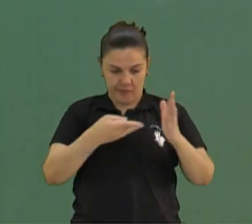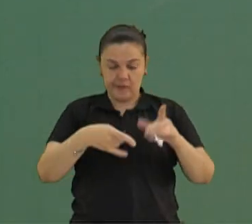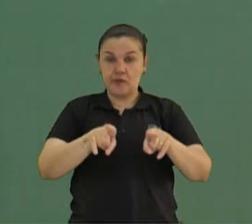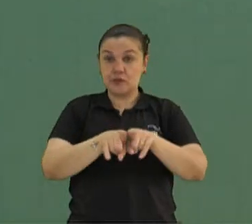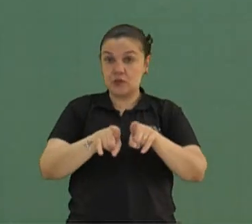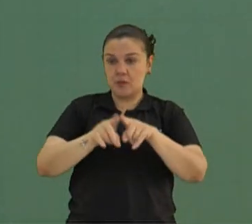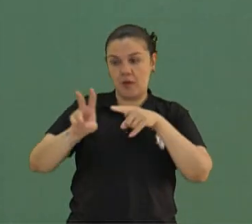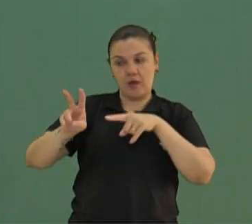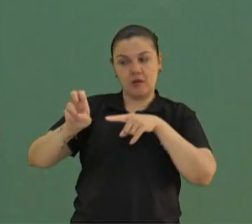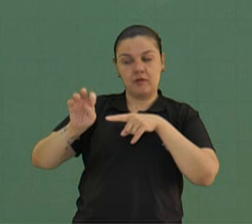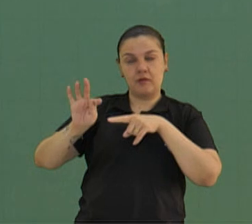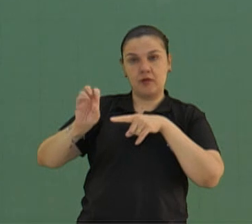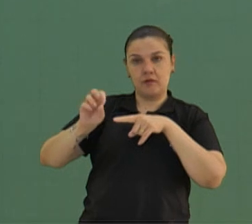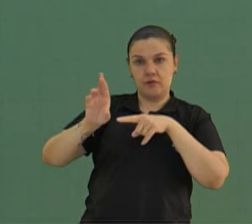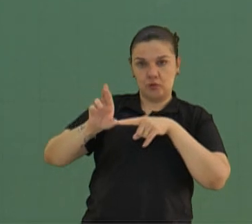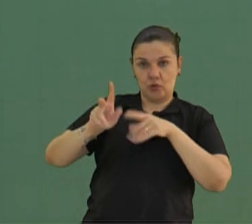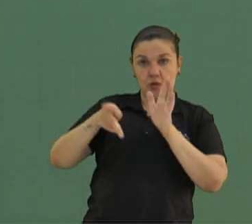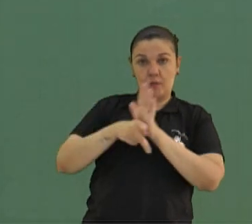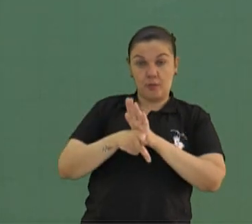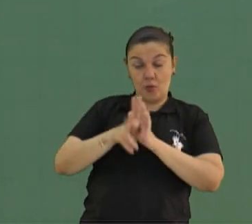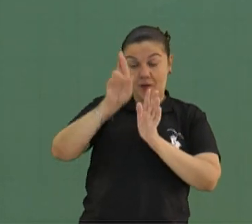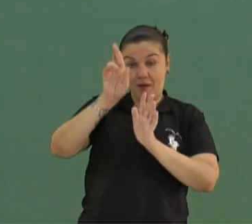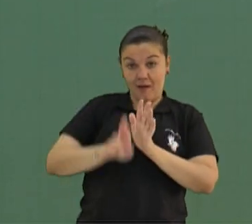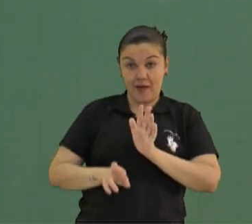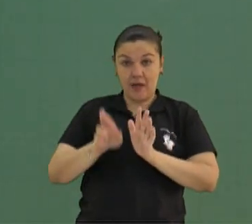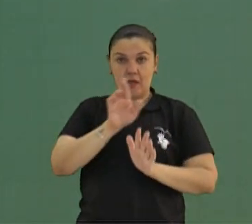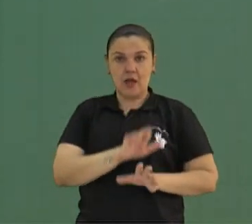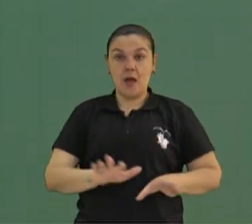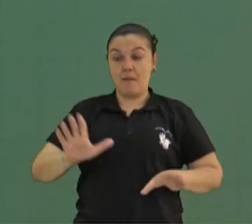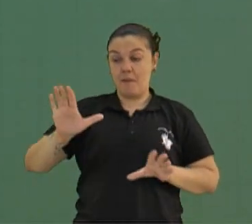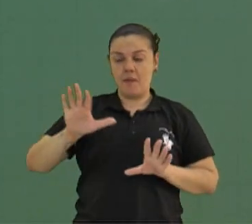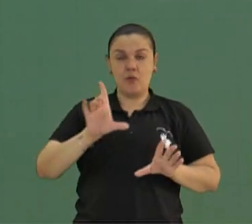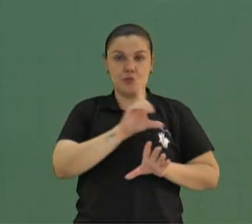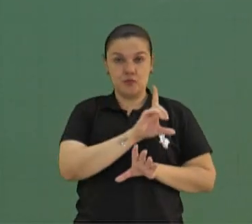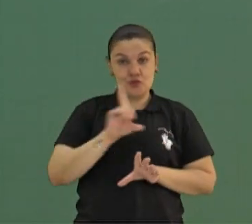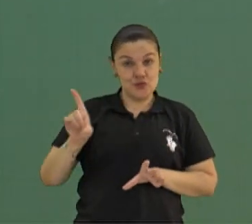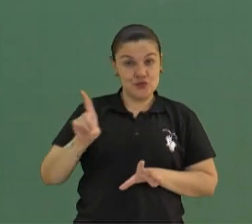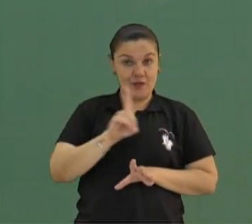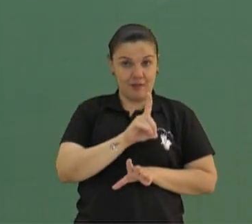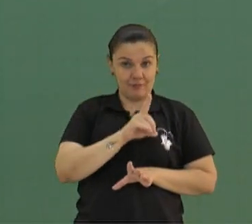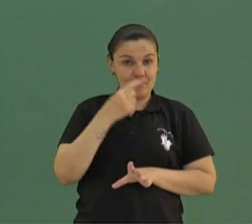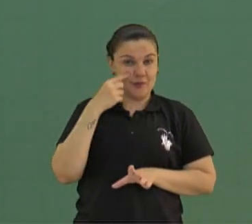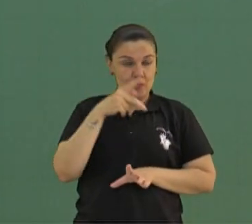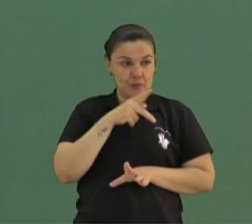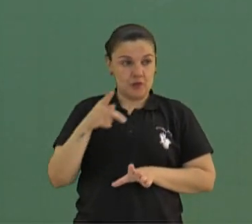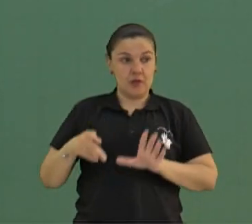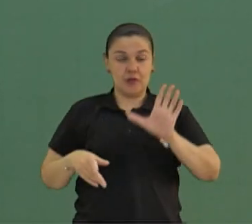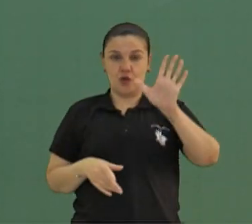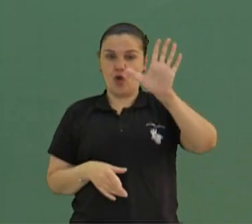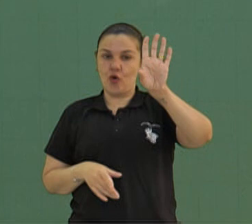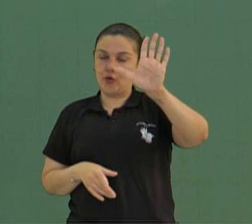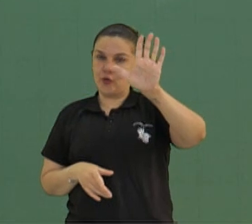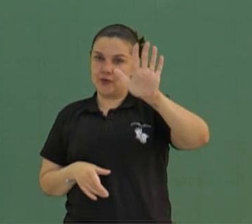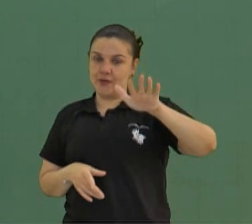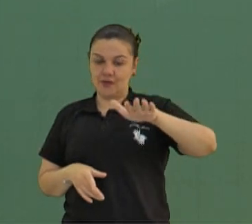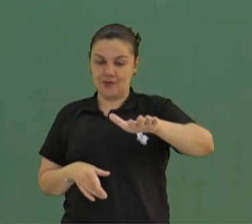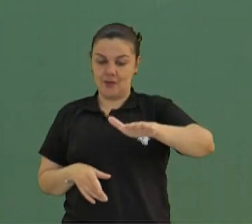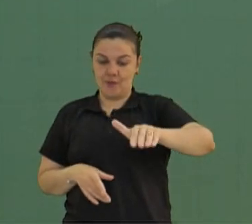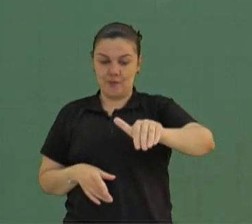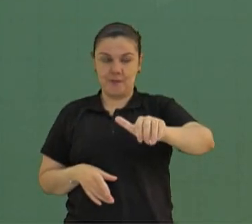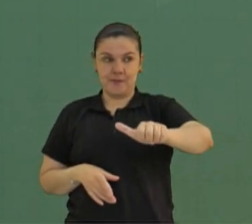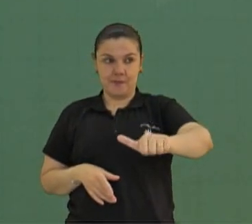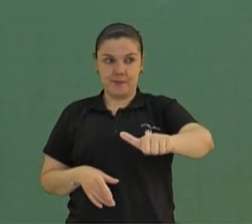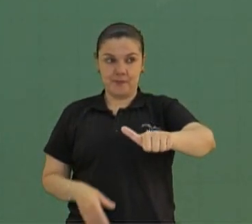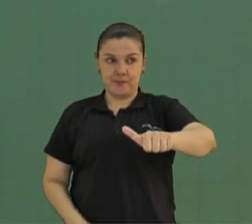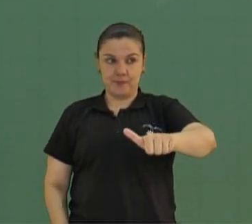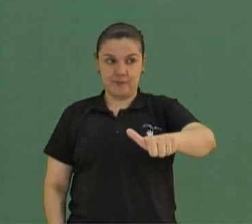E ele é dado pela regra da mão direita, que o outro professor vai mostrar para você. Você coloca o dedão no sentido da corrente e você fecha sua